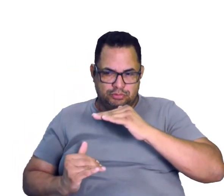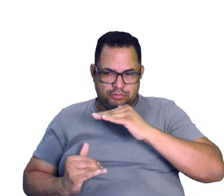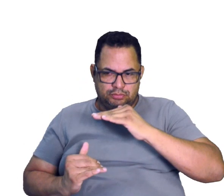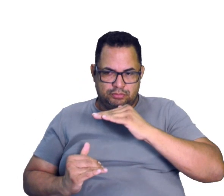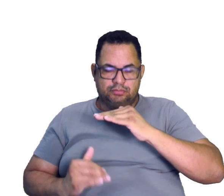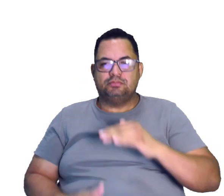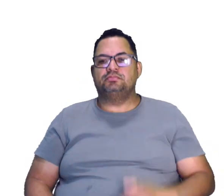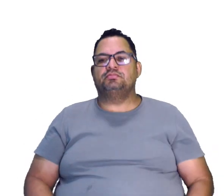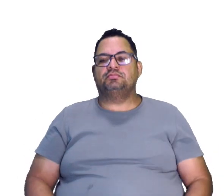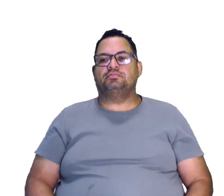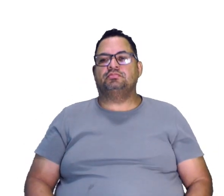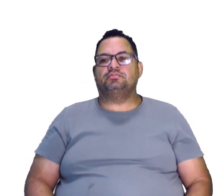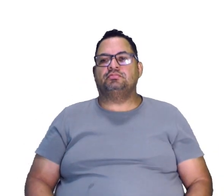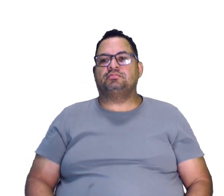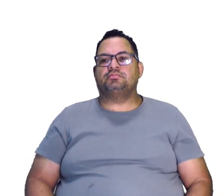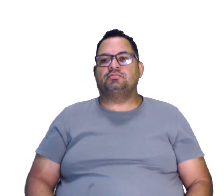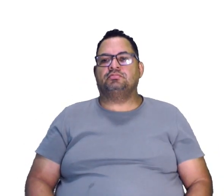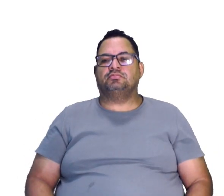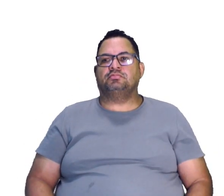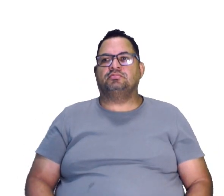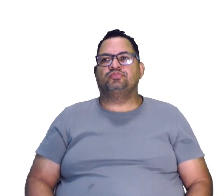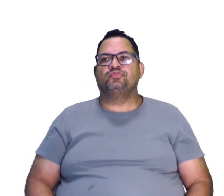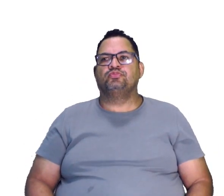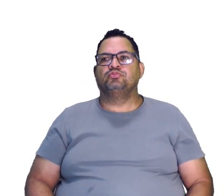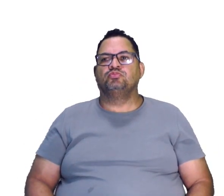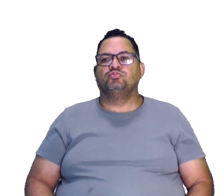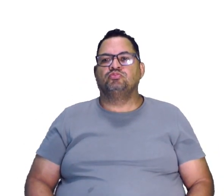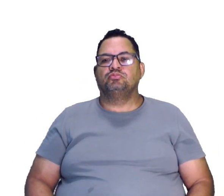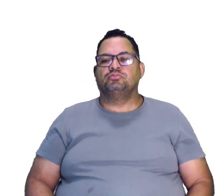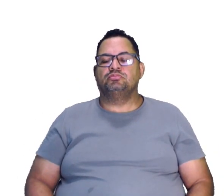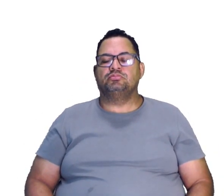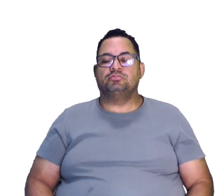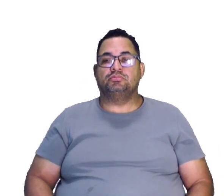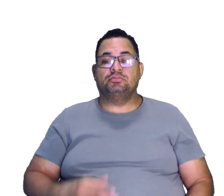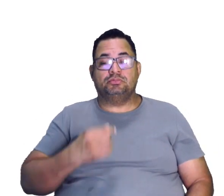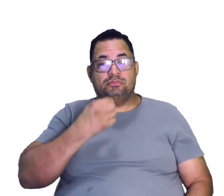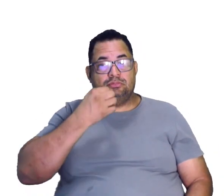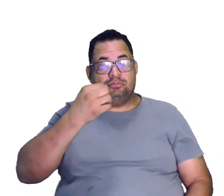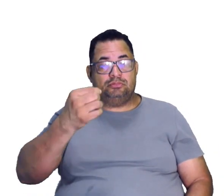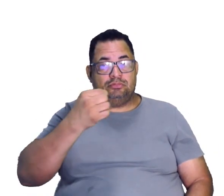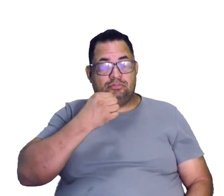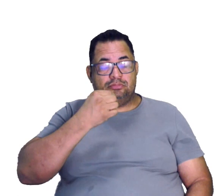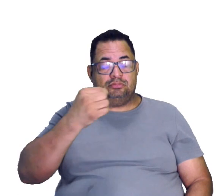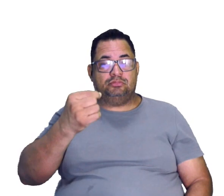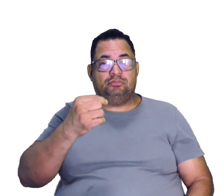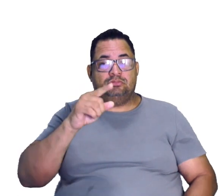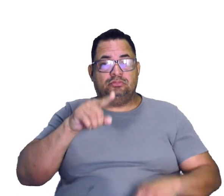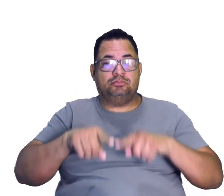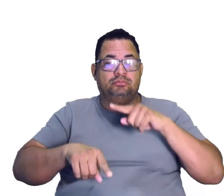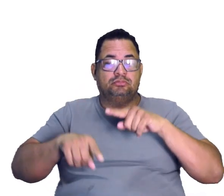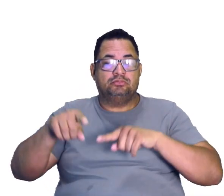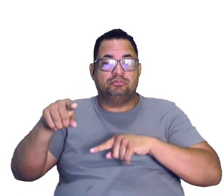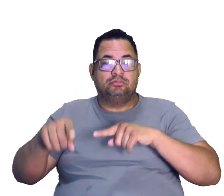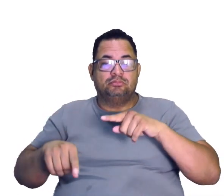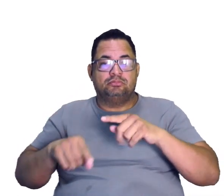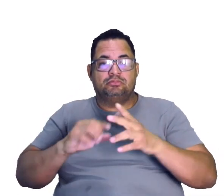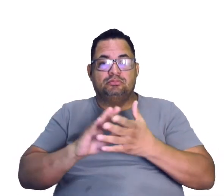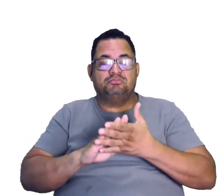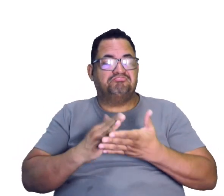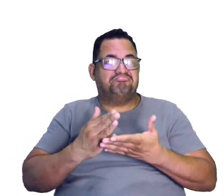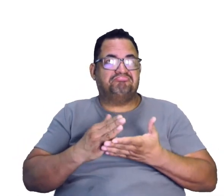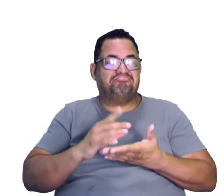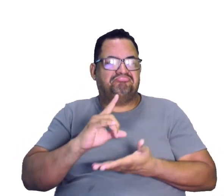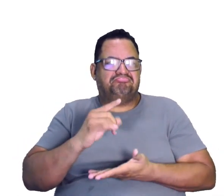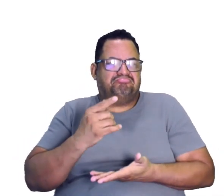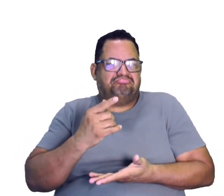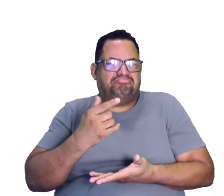Almeida? Perfeitamente. E aí vem o seguinte, ó, supondo que a variação entre os pesos dos tomates seja